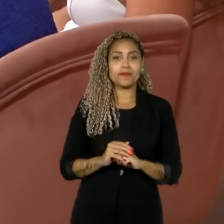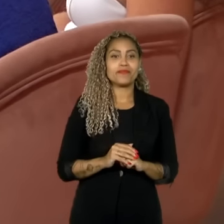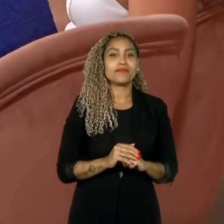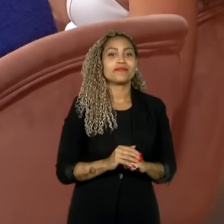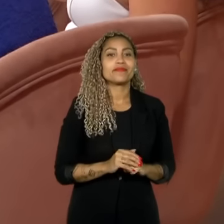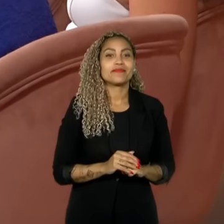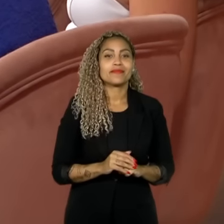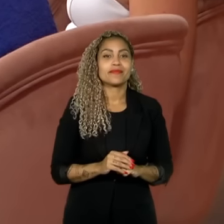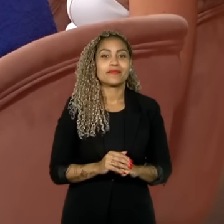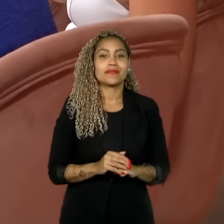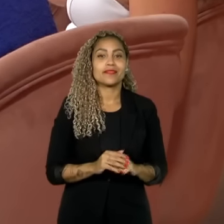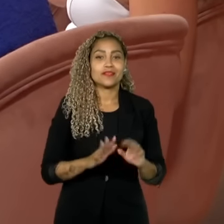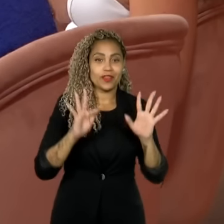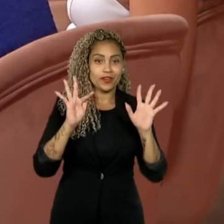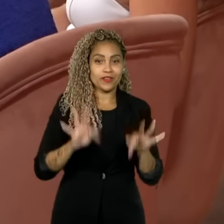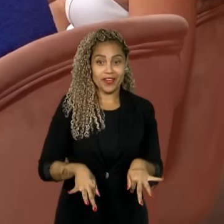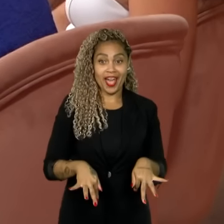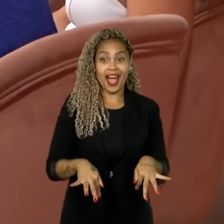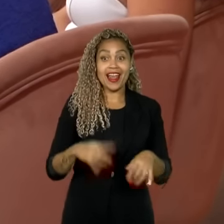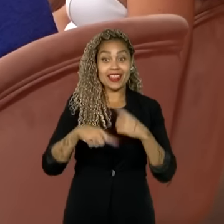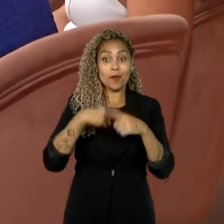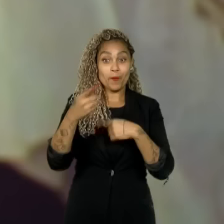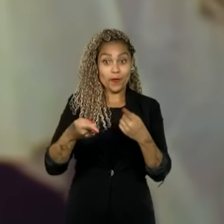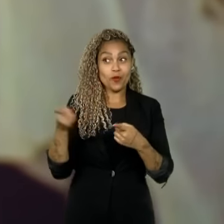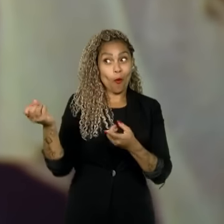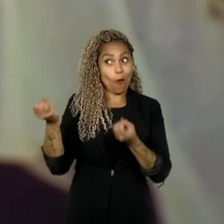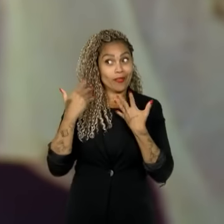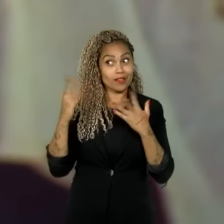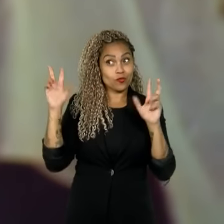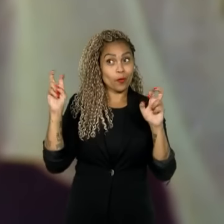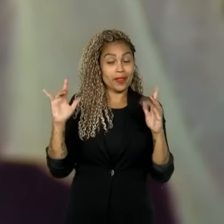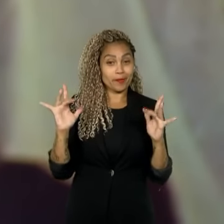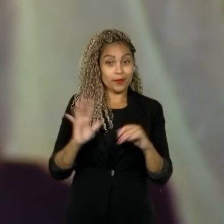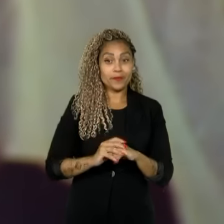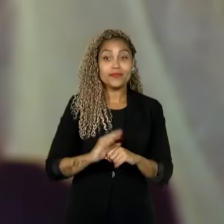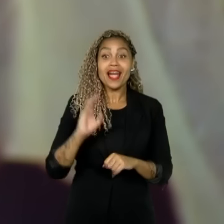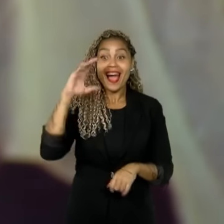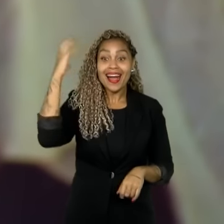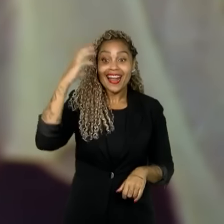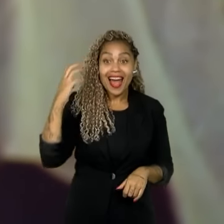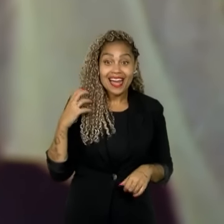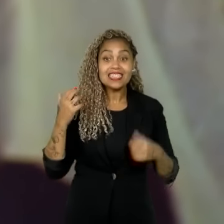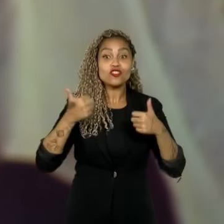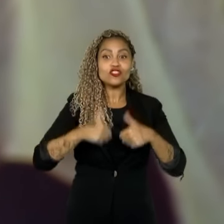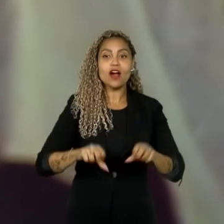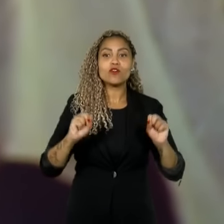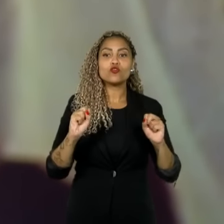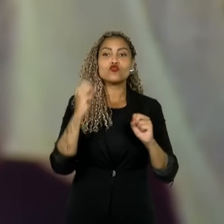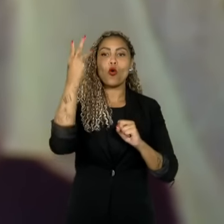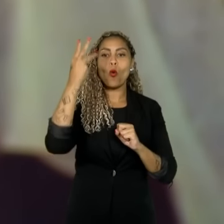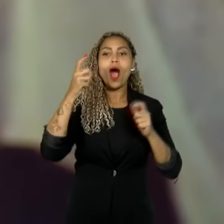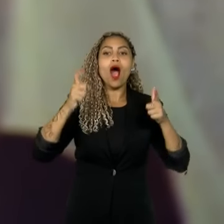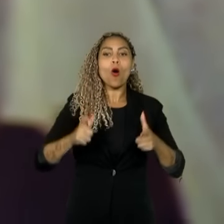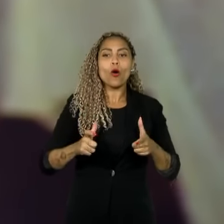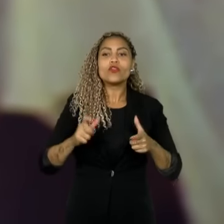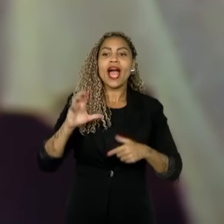antes de encerrar, eu quero que a Aline cante agora pra gente. E aí a Clara estava fazendo um show no Canecão, que é a Brasileira